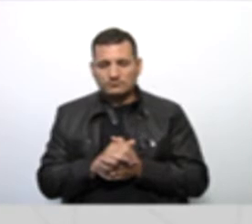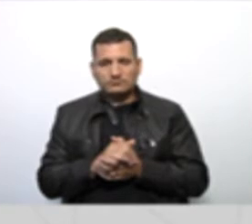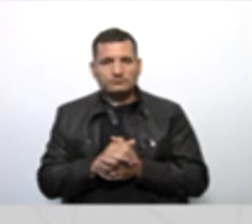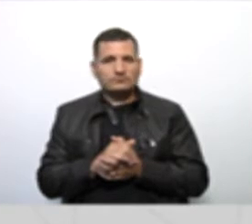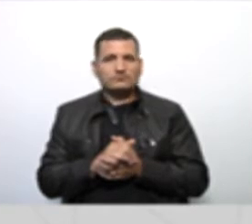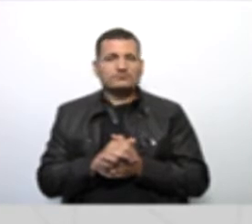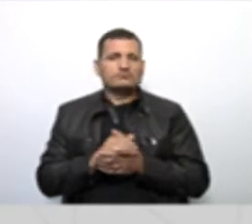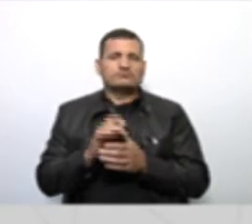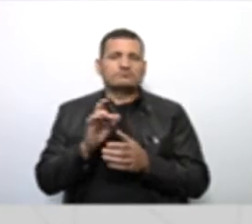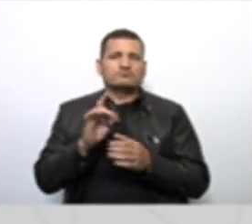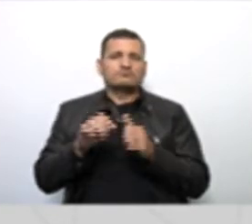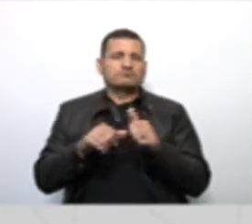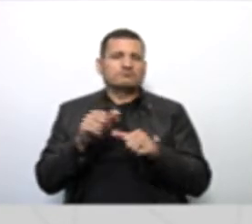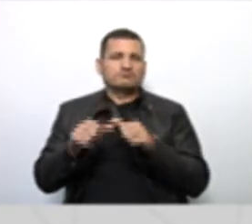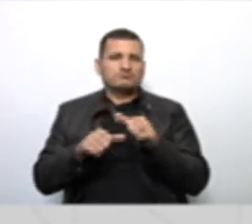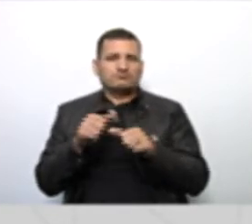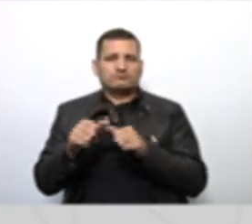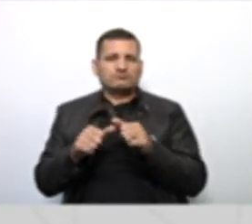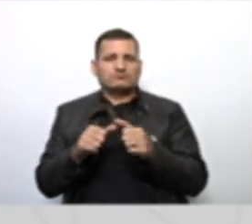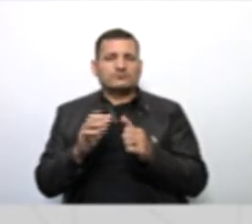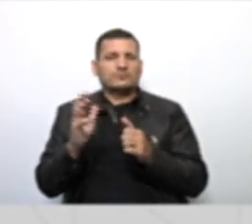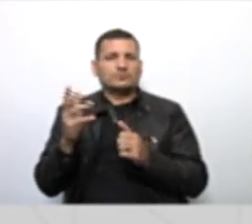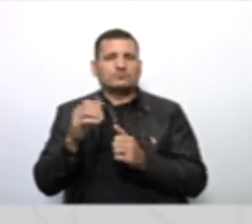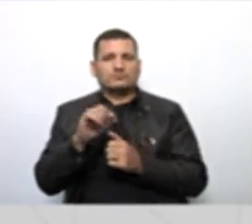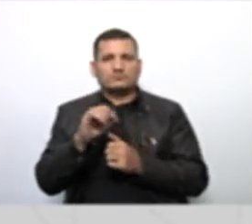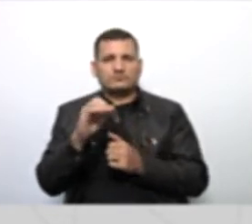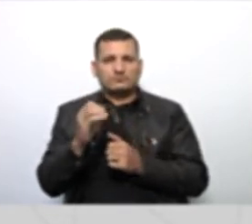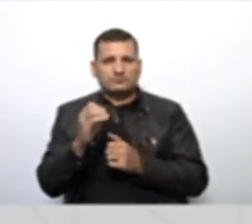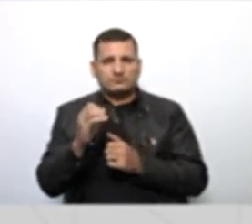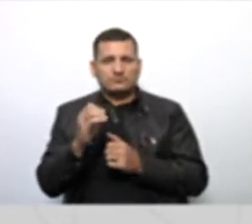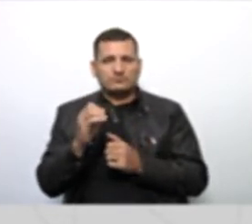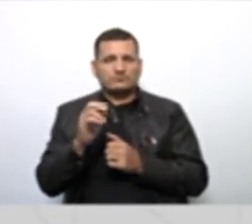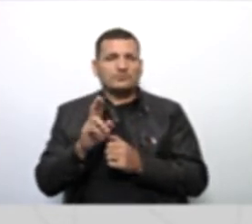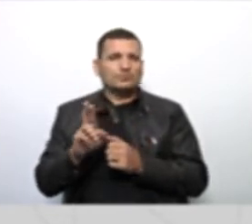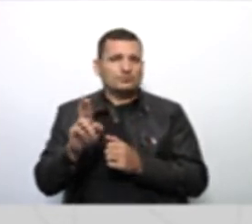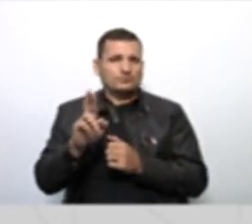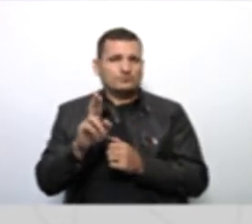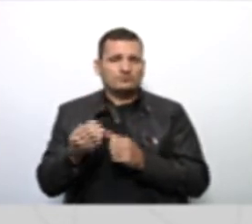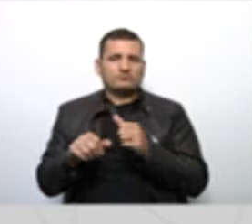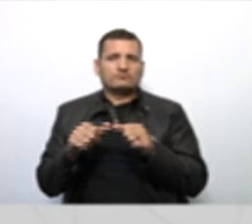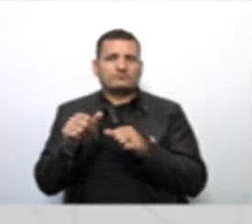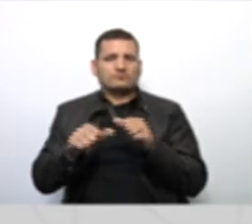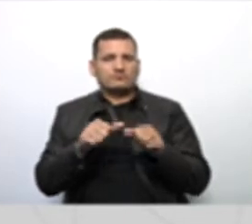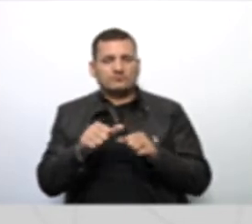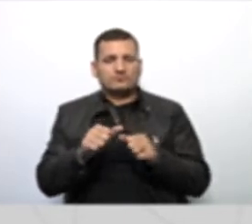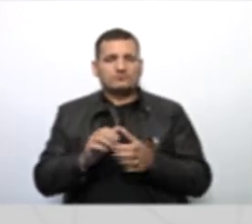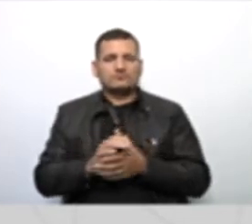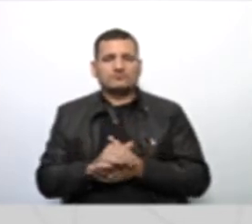remotamente, eles atualizam e todas as plataformas que estão sendo utilizadas são atualizadas.